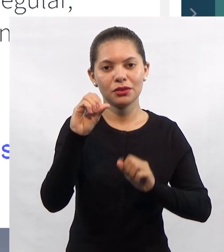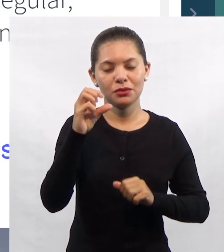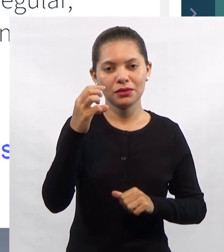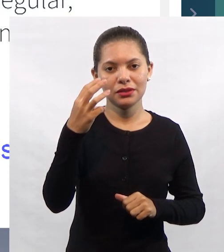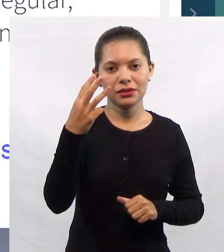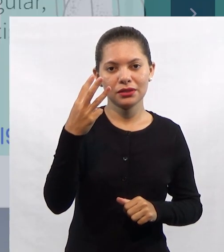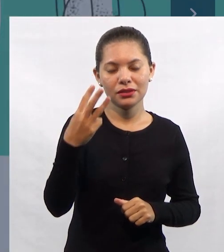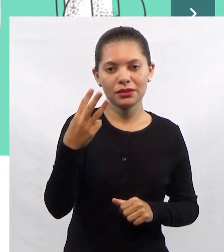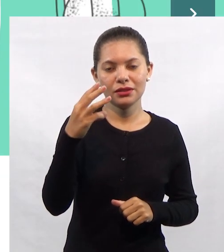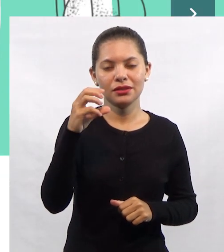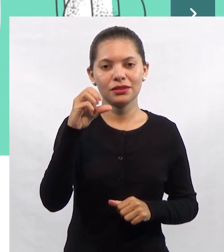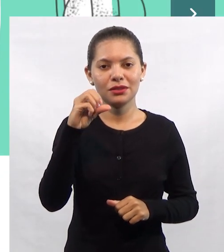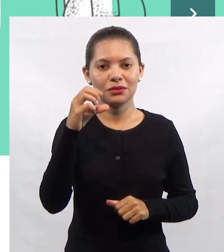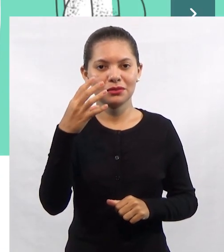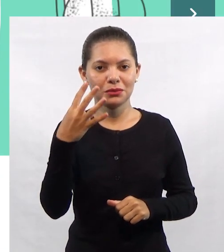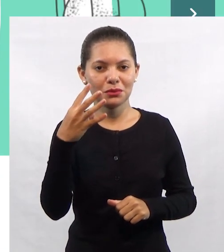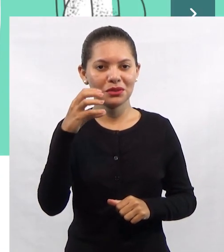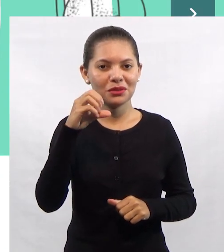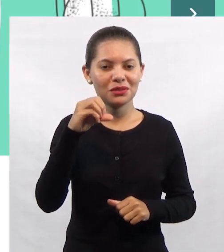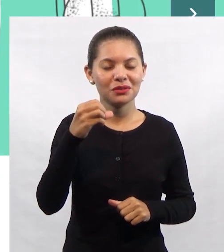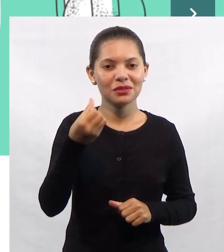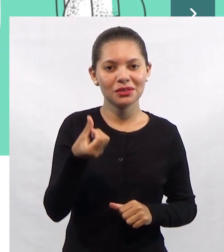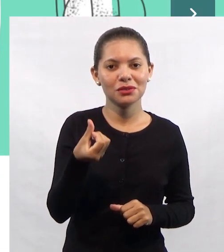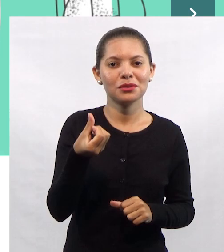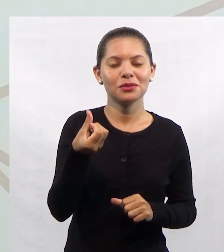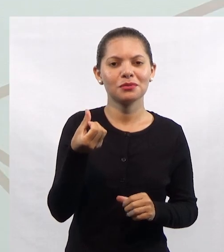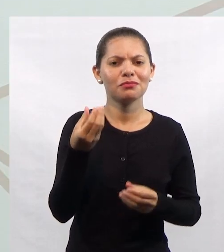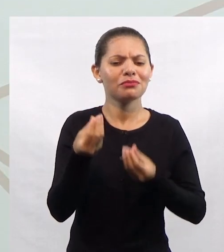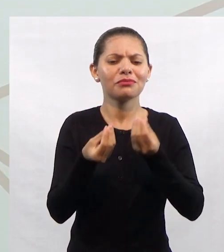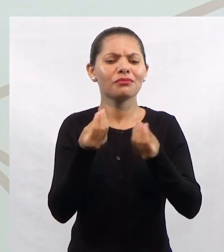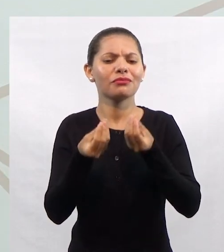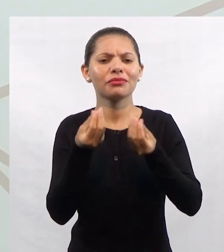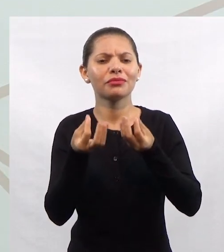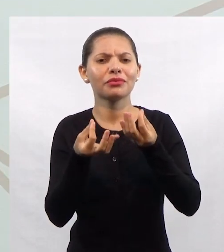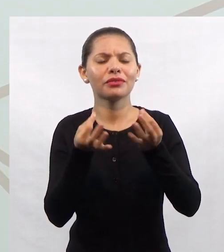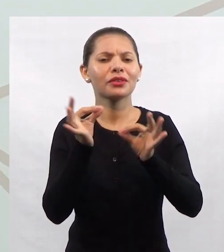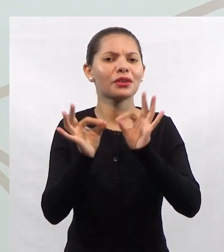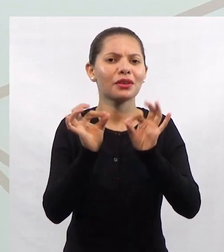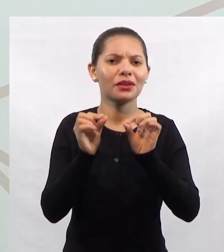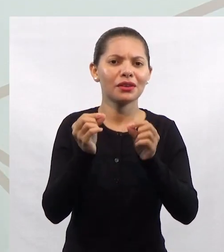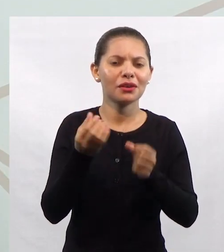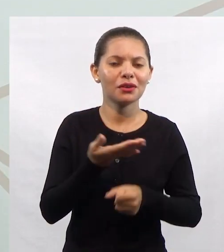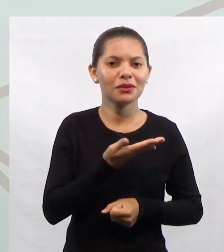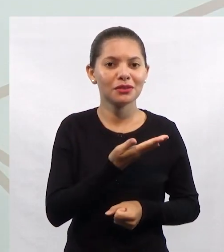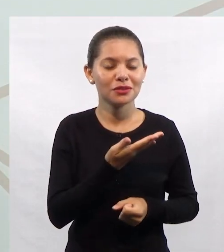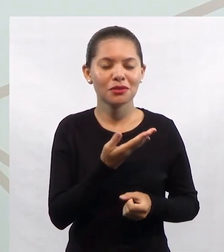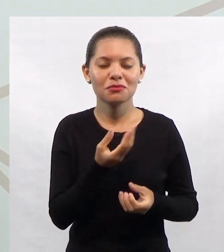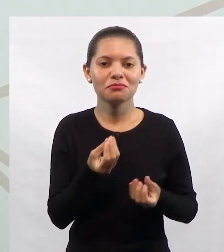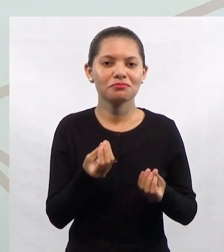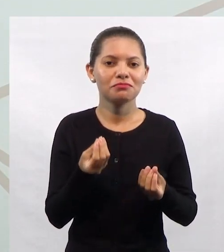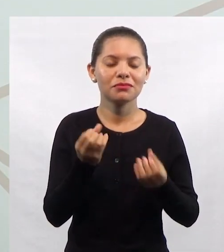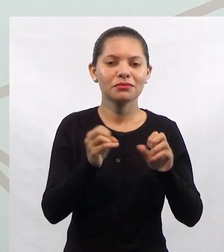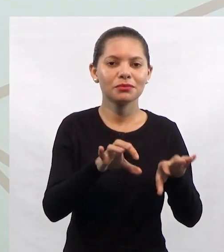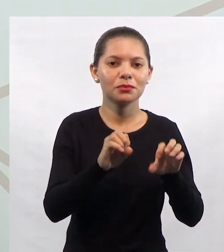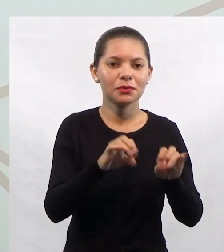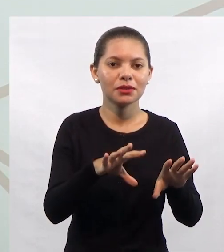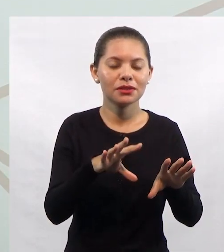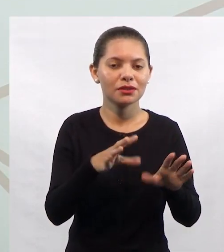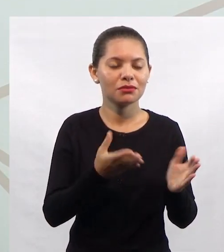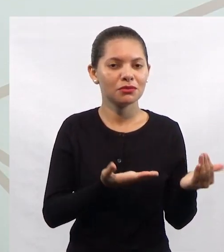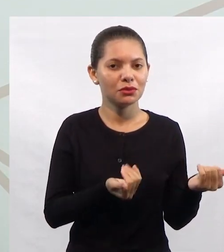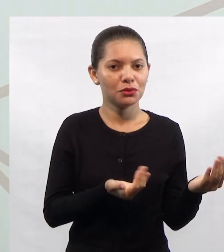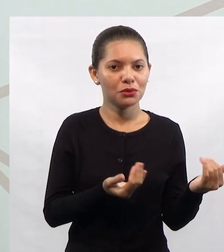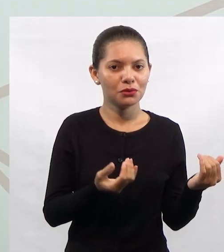9394 de 96. Professor, e aí? Olha só as previsões que nós temos para a educação de jovens e